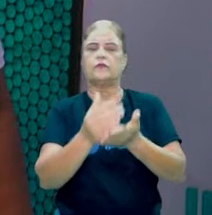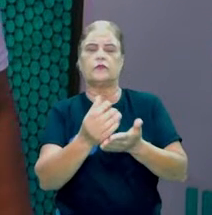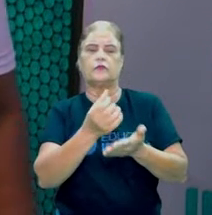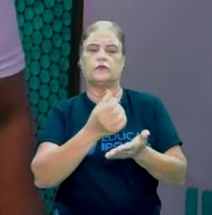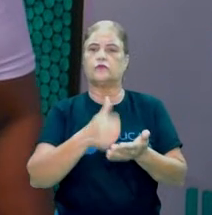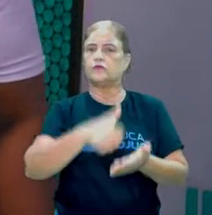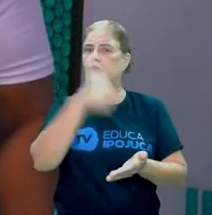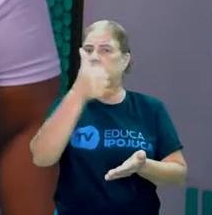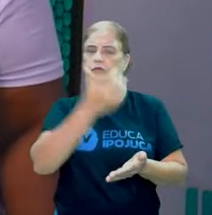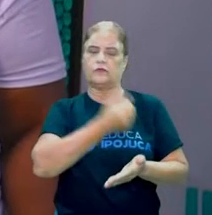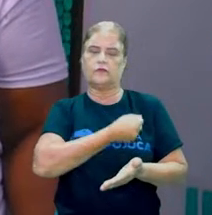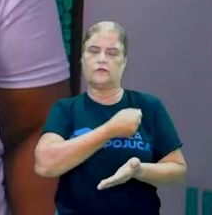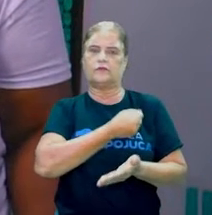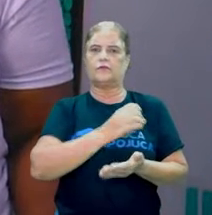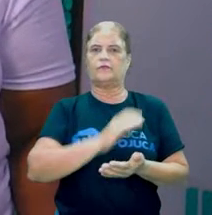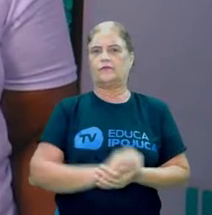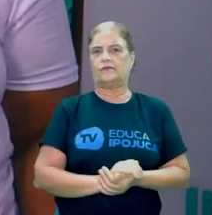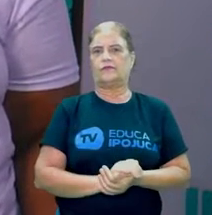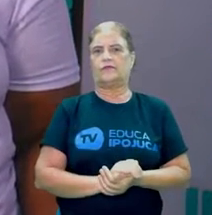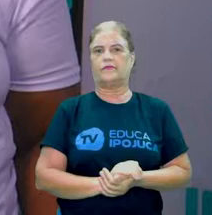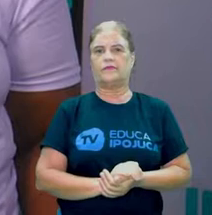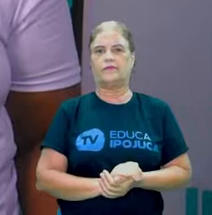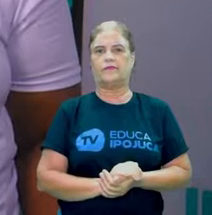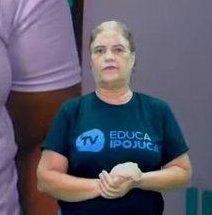números? Vamos lá?